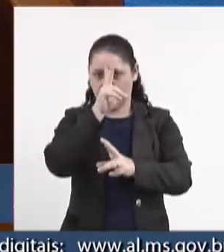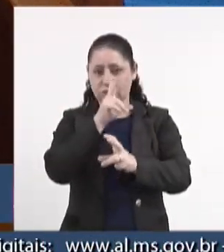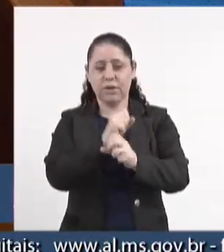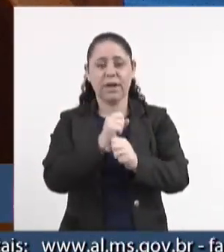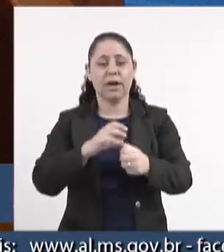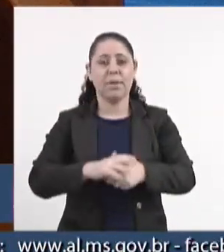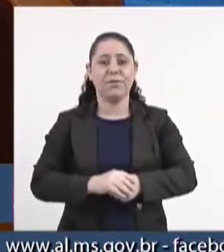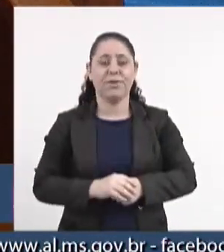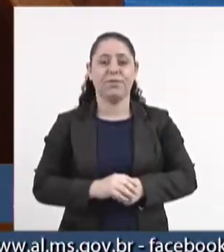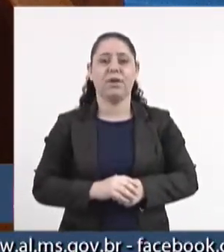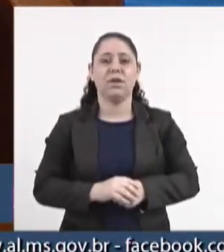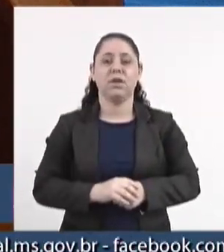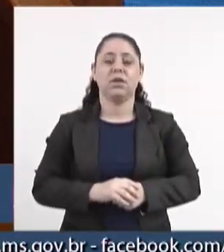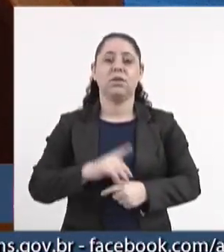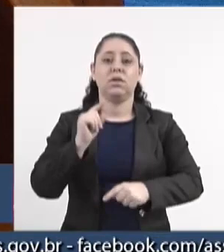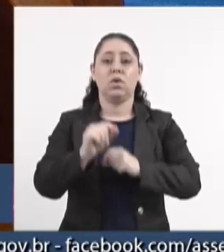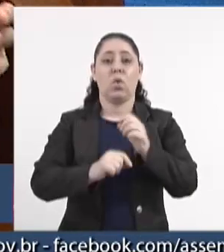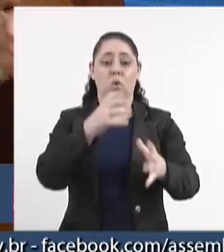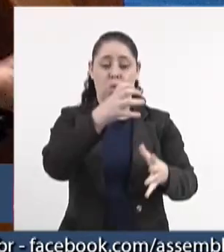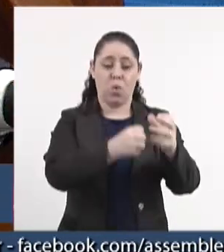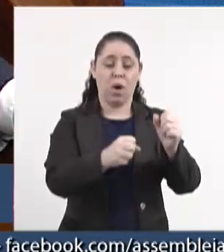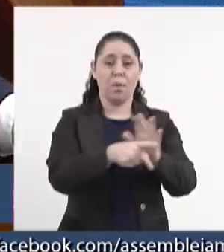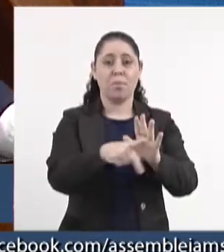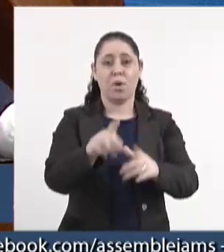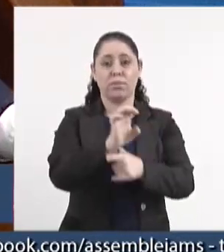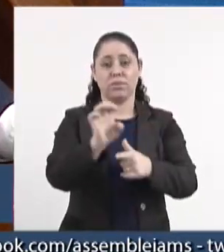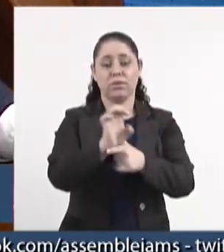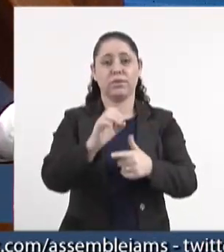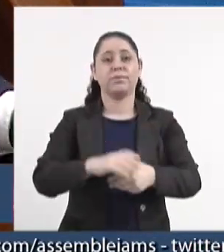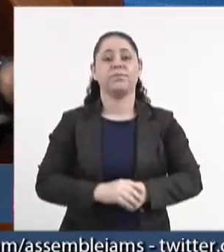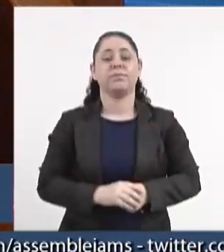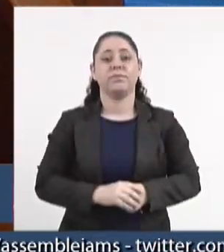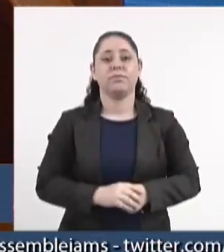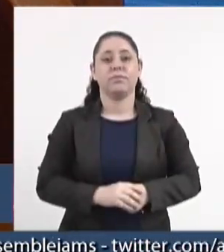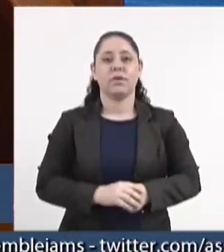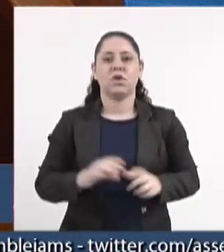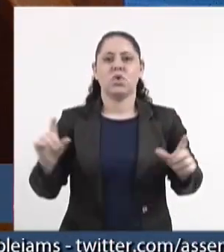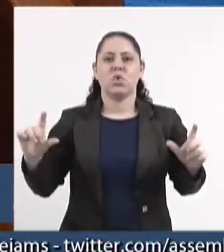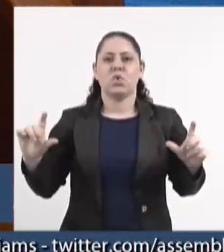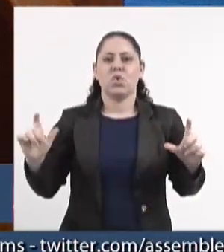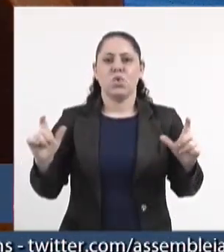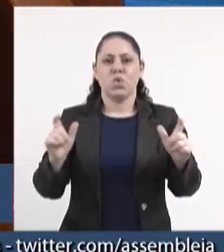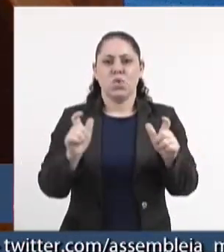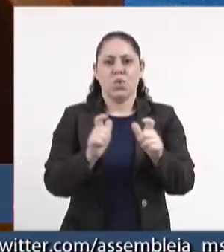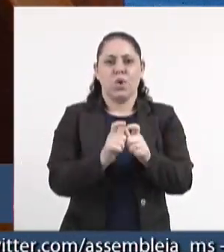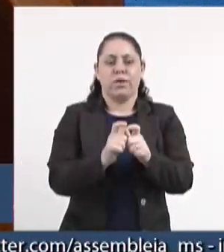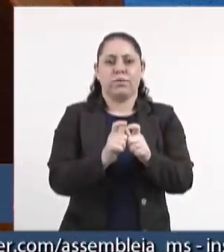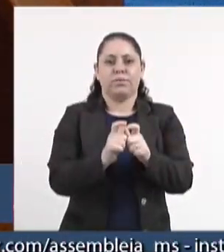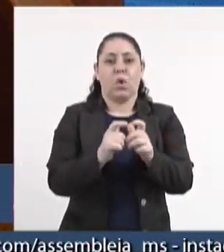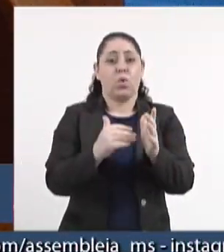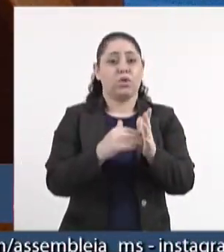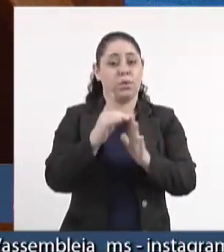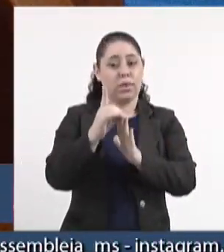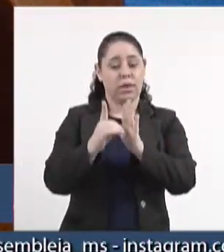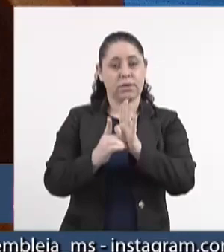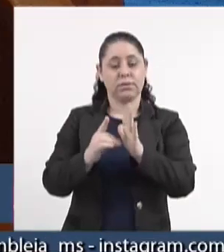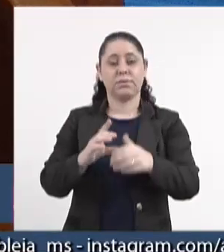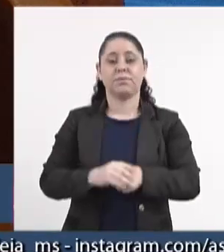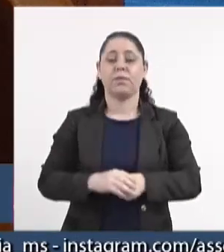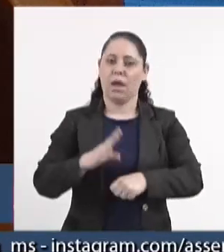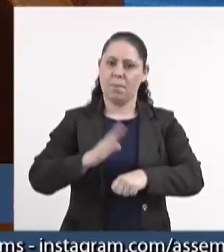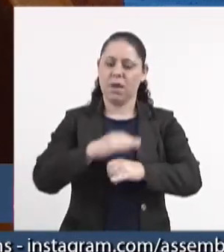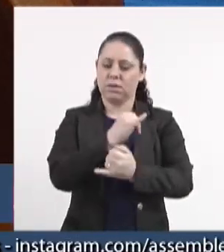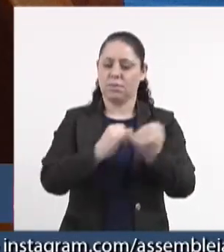dos produtores de leite do nosso Estado. Diminuímos nas últimas décadas mais